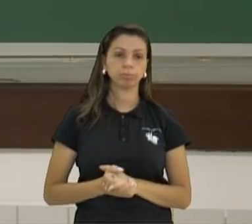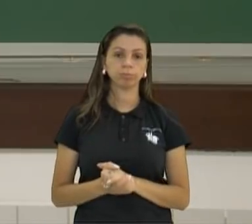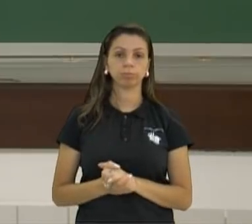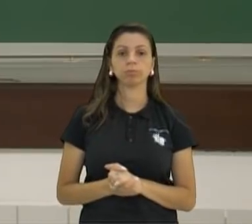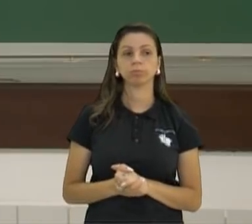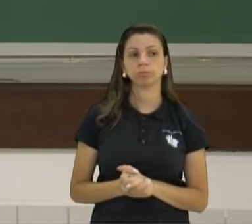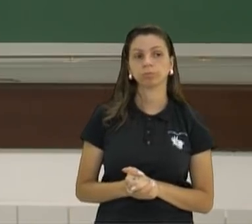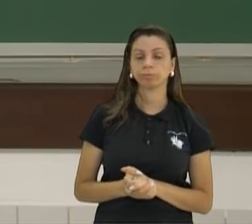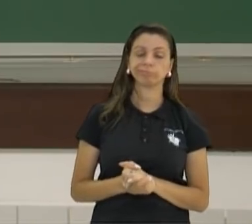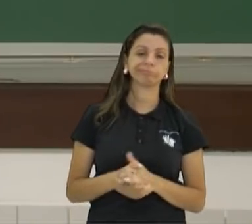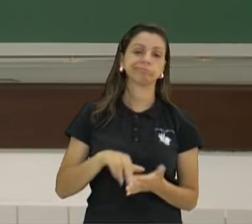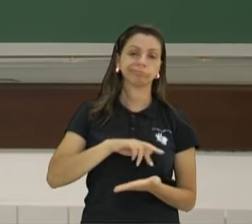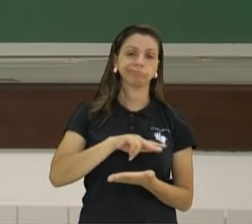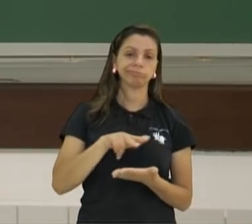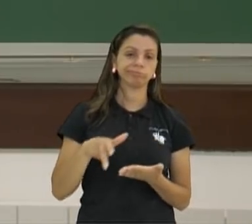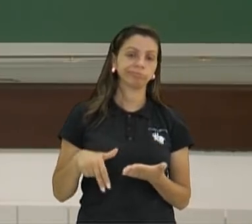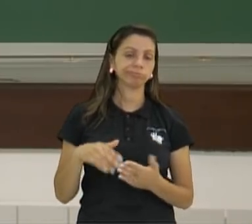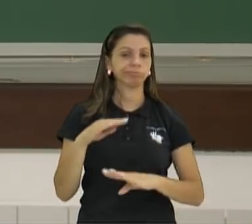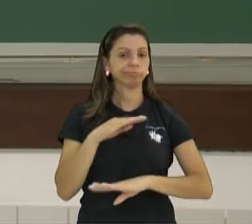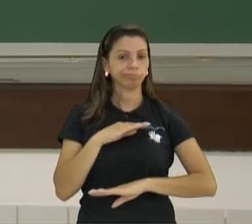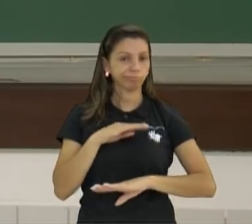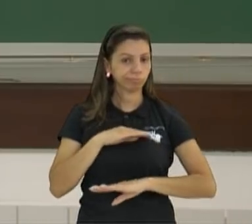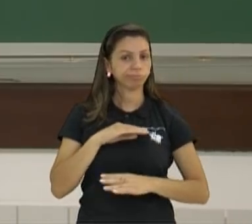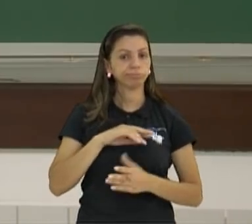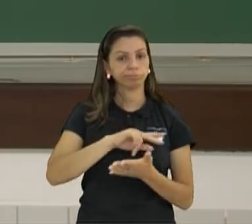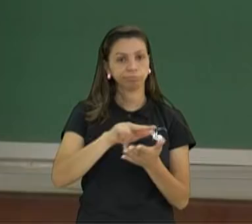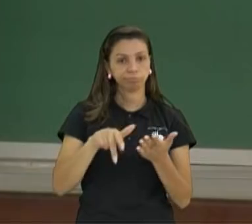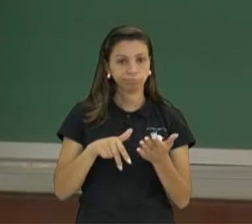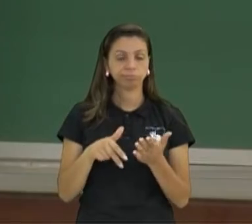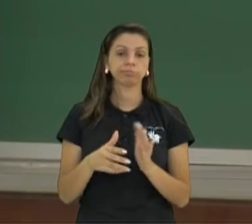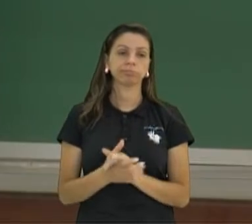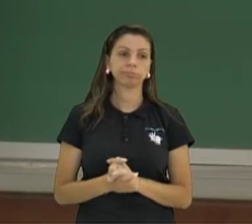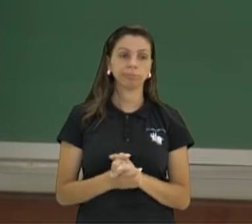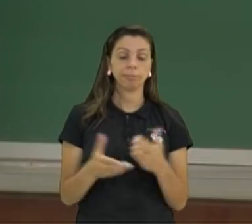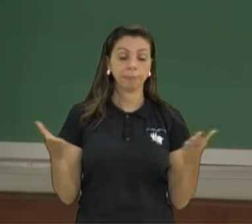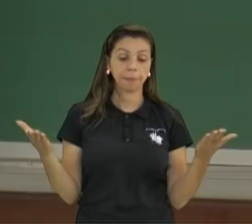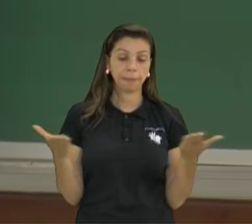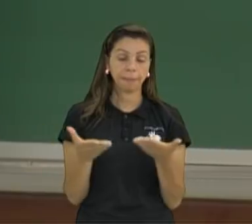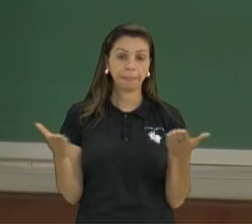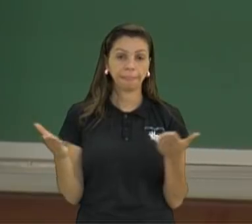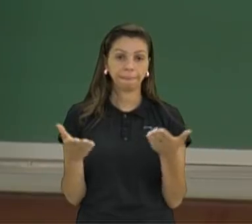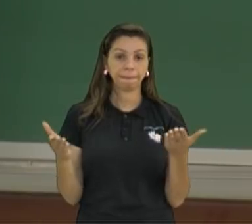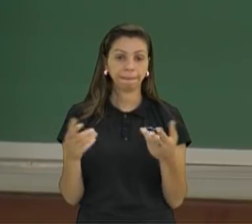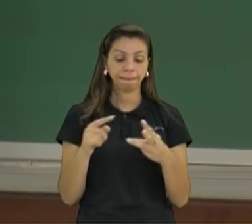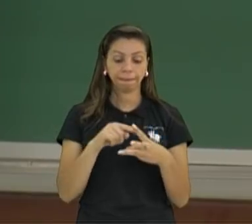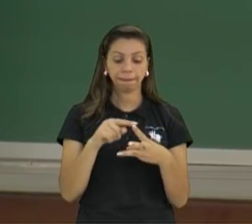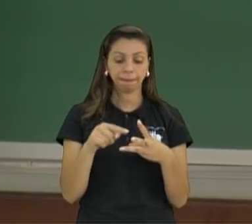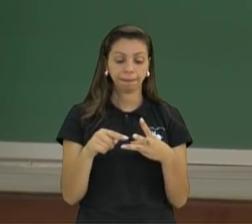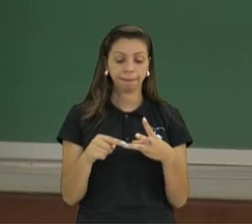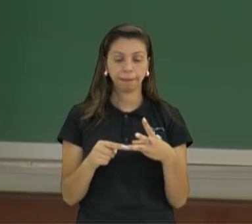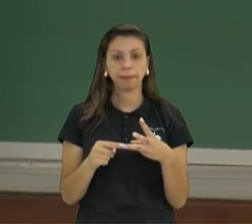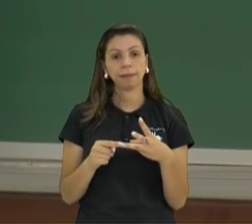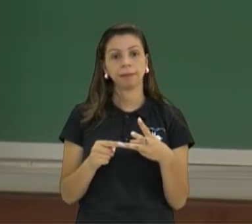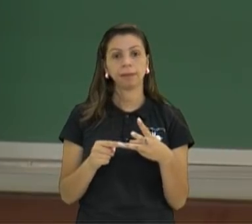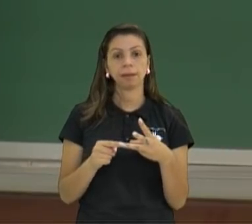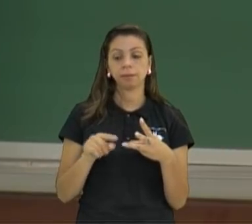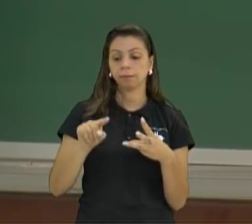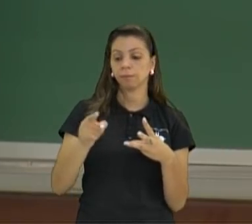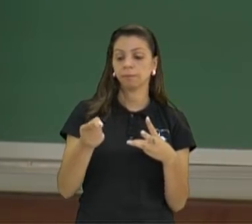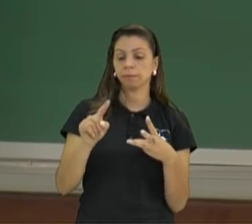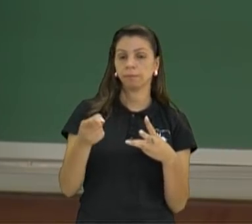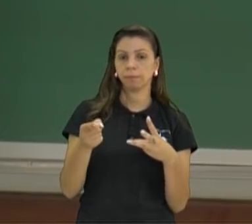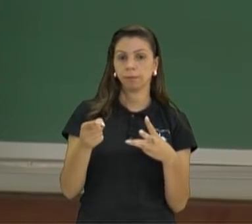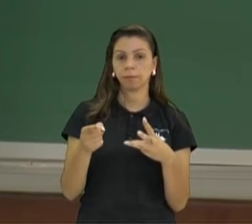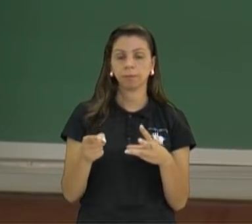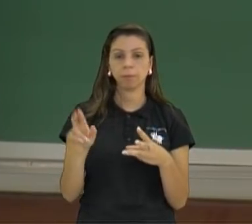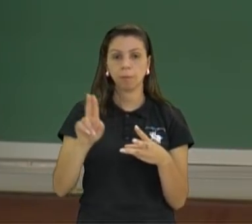Há várias situações, gente. Há várias. Hoje, nós vamos aprender 3 empregos da vírgula.